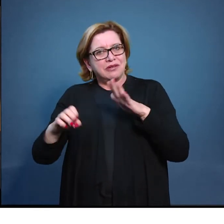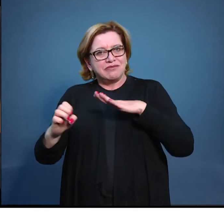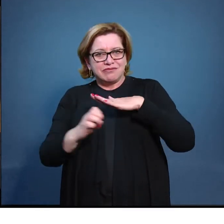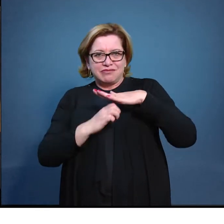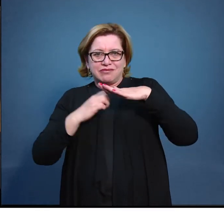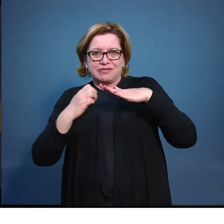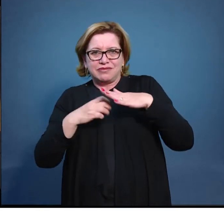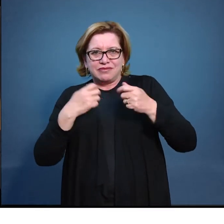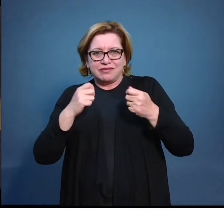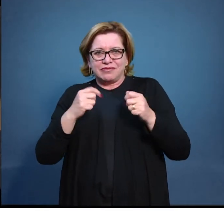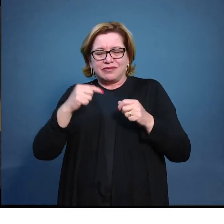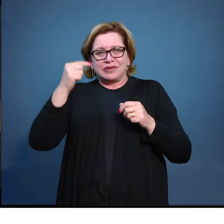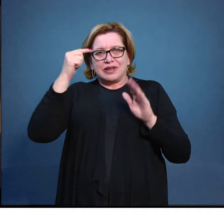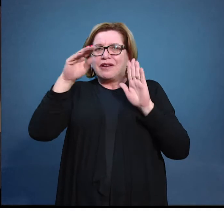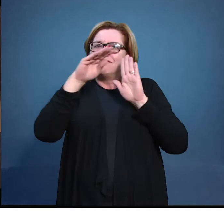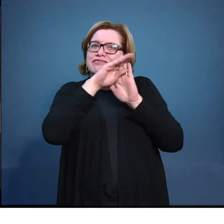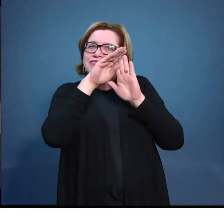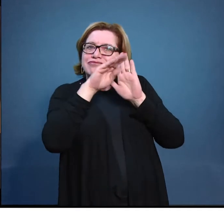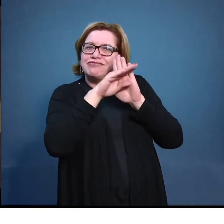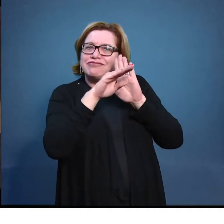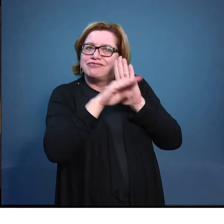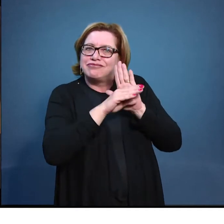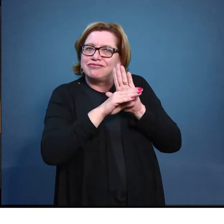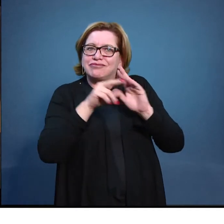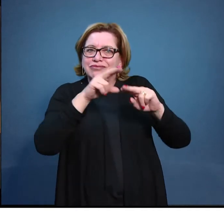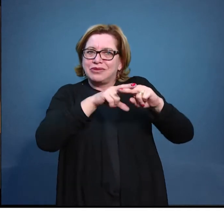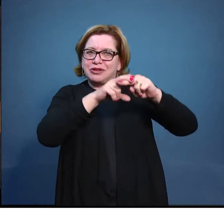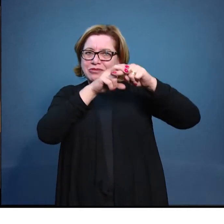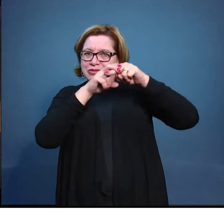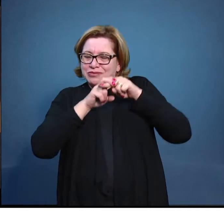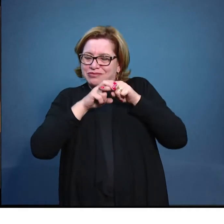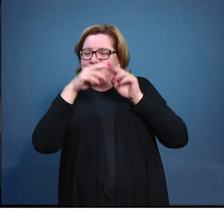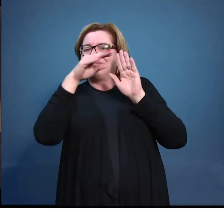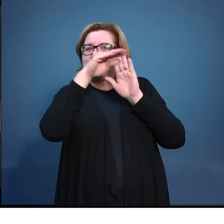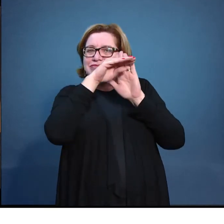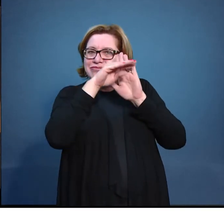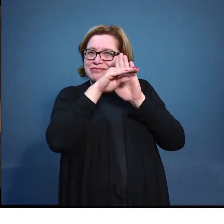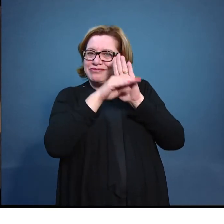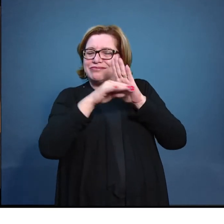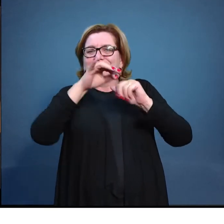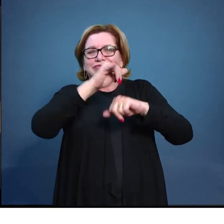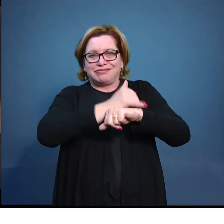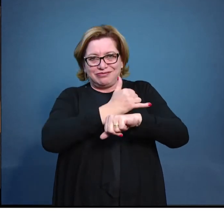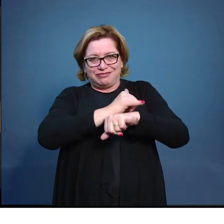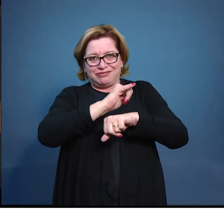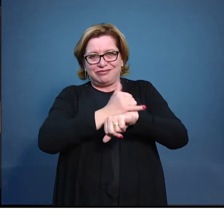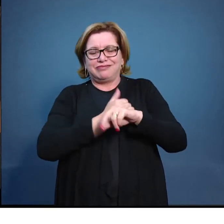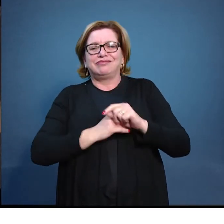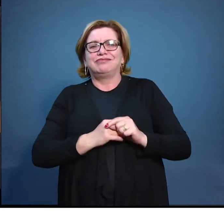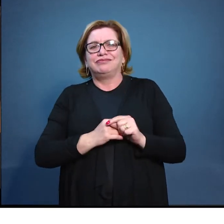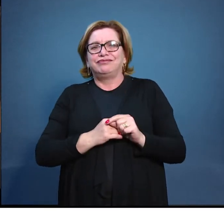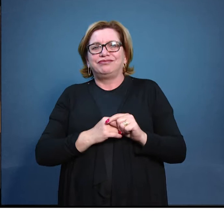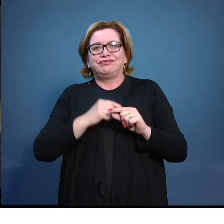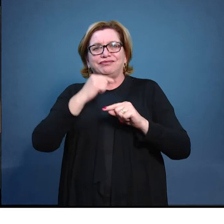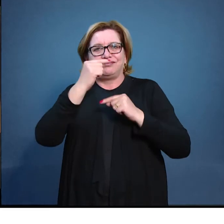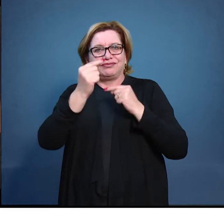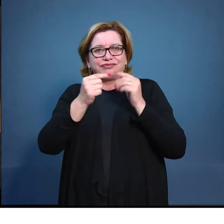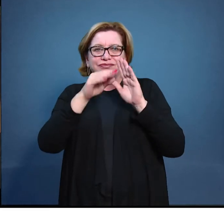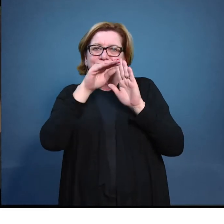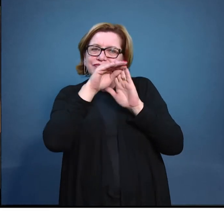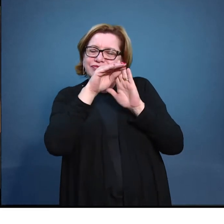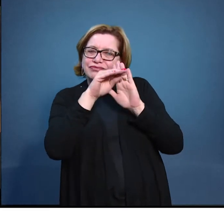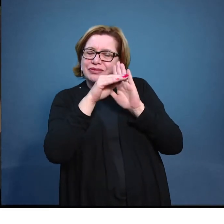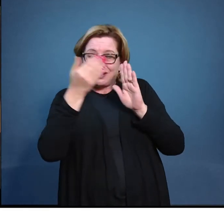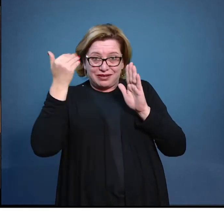organização, você precisava planejar. Por isso chamava-se planejamento estratégico. E